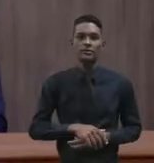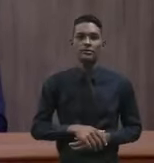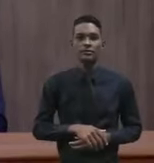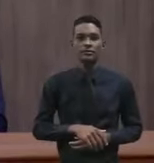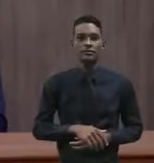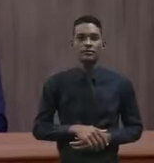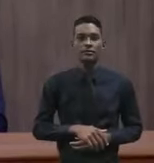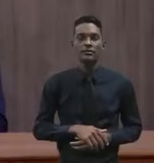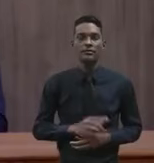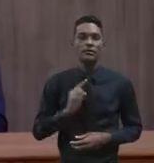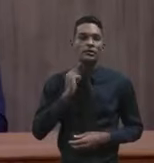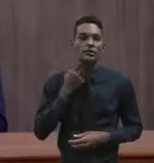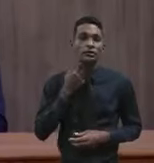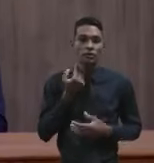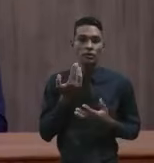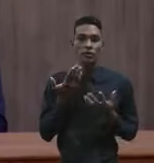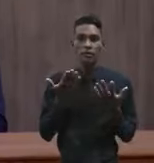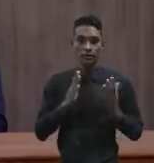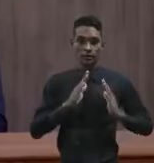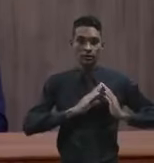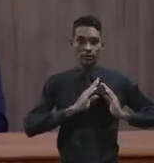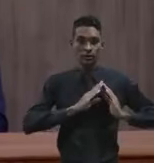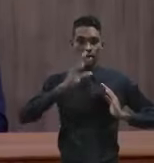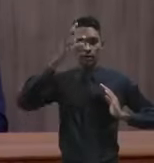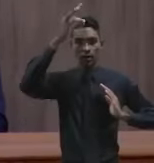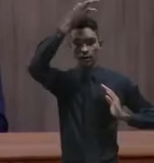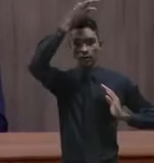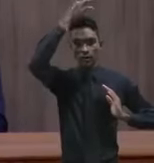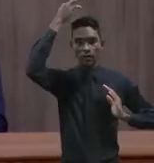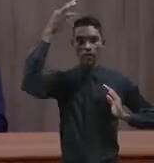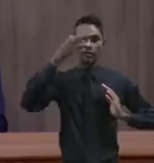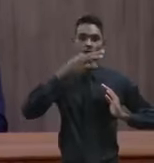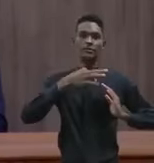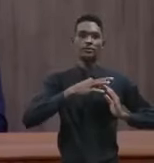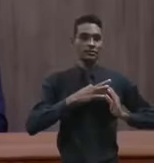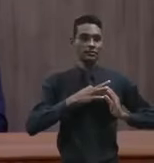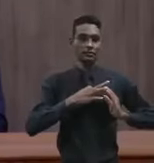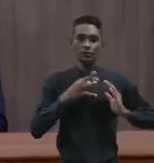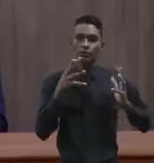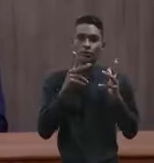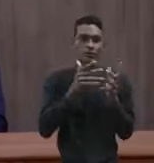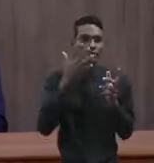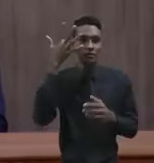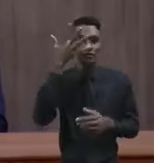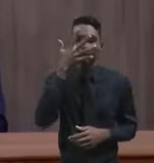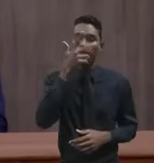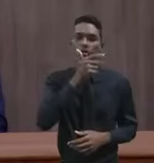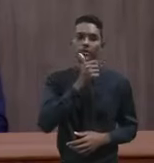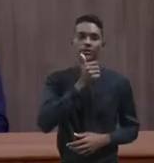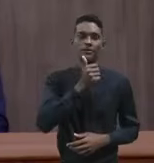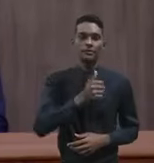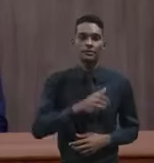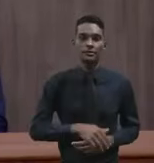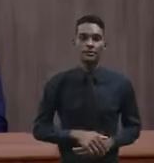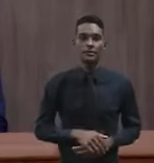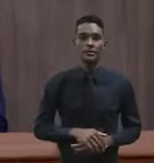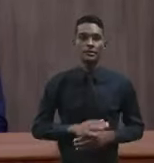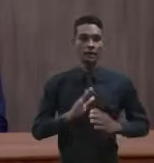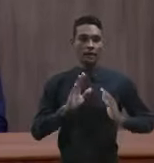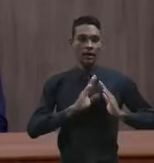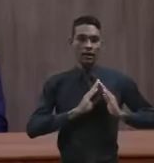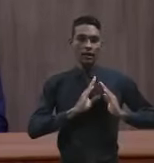imoral, quando o Espírito Santo mora dentro da casa. Eita, irmão, coisa linda. A casa, ela